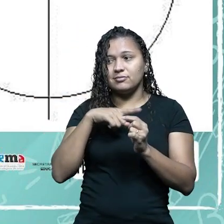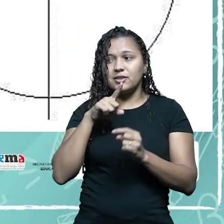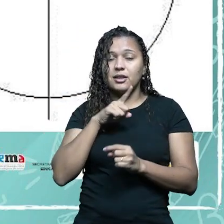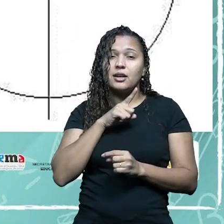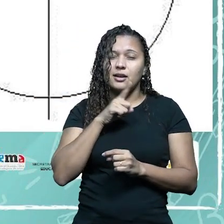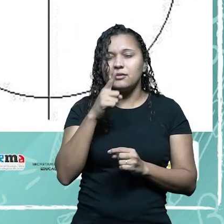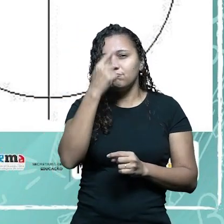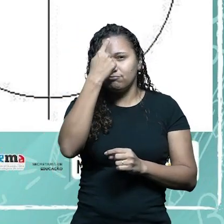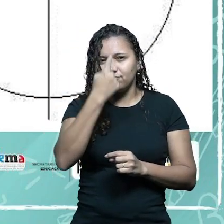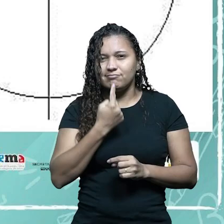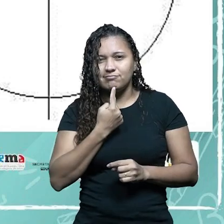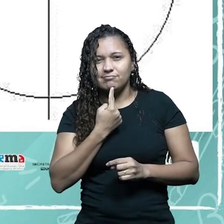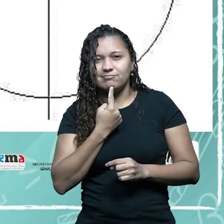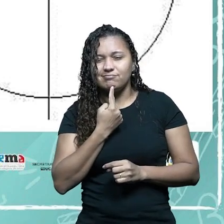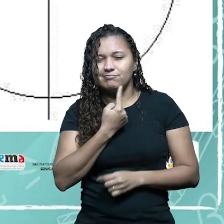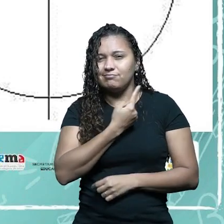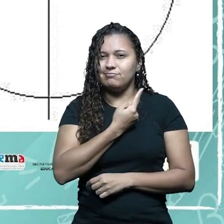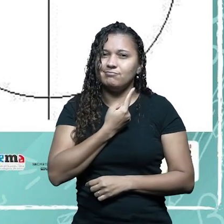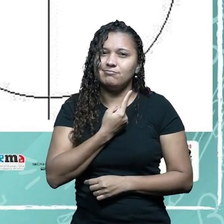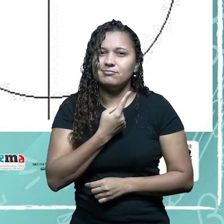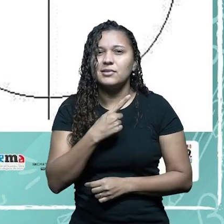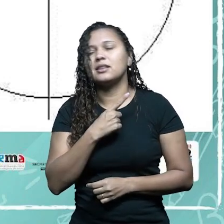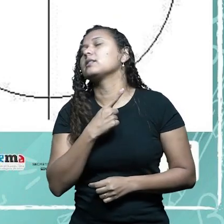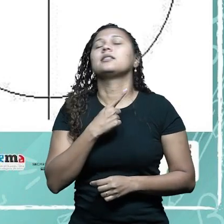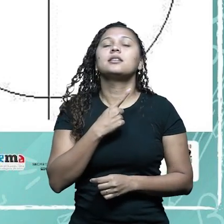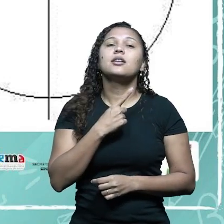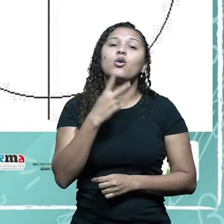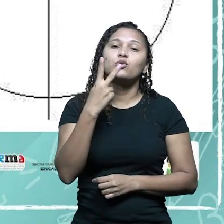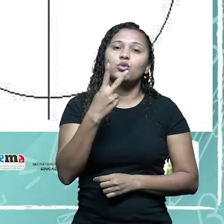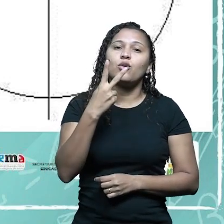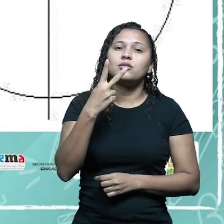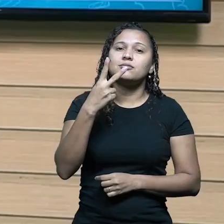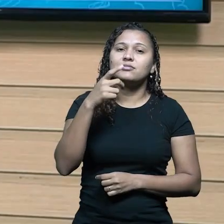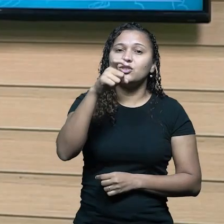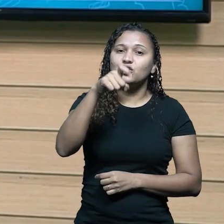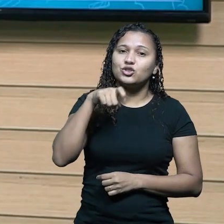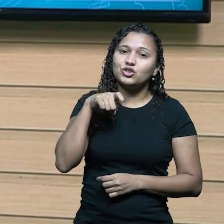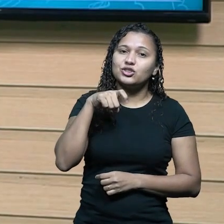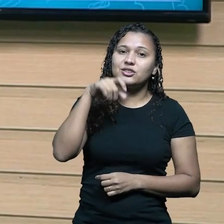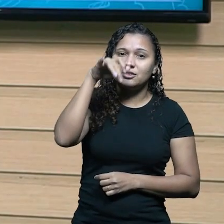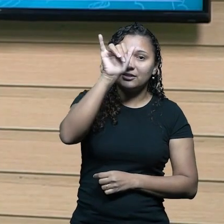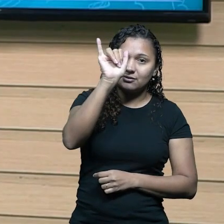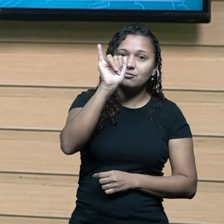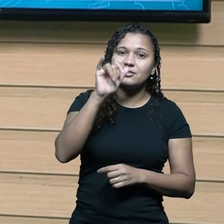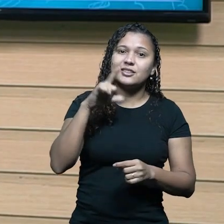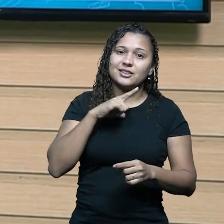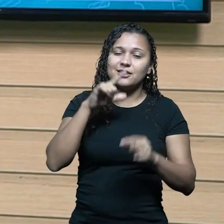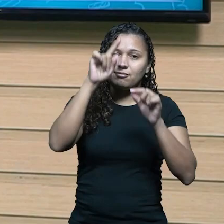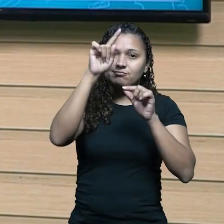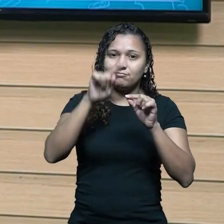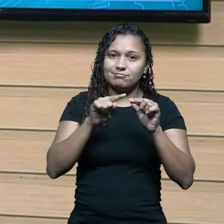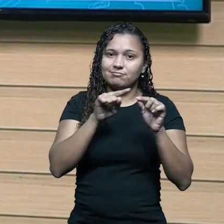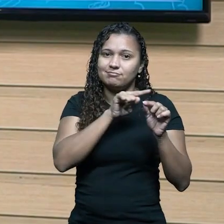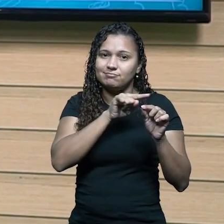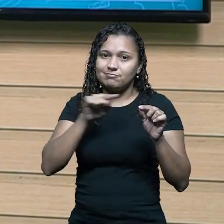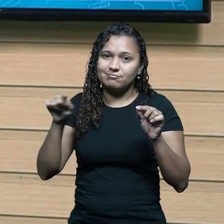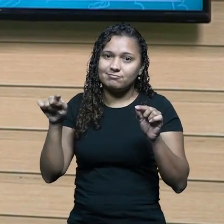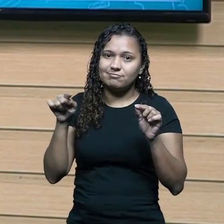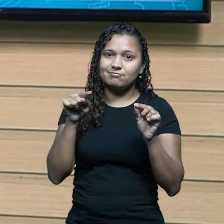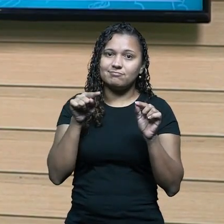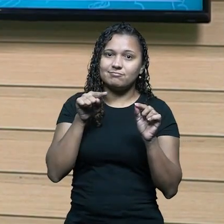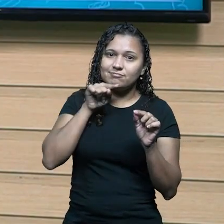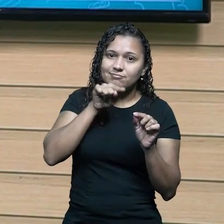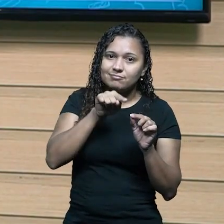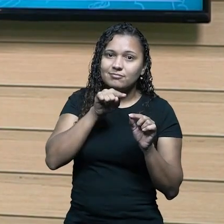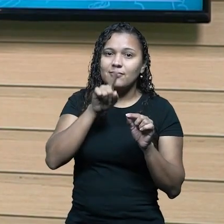representação desses 2 eixos de coordenadas, onde eles têm um ponto em comum, eles se encontram, e